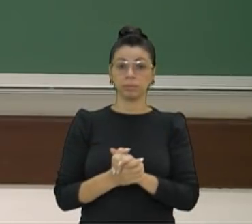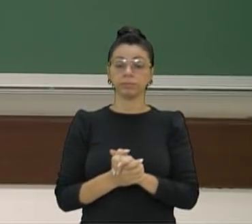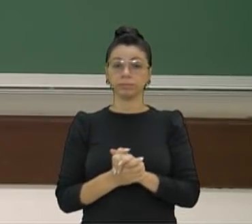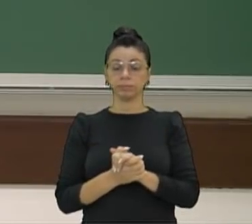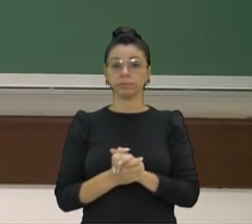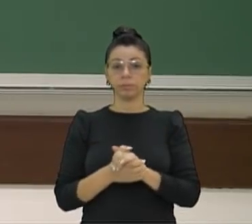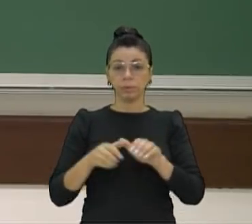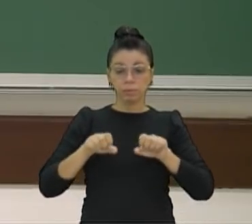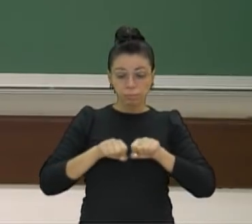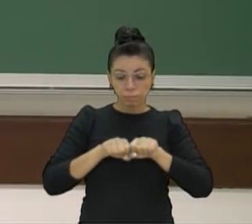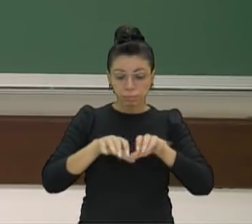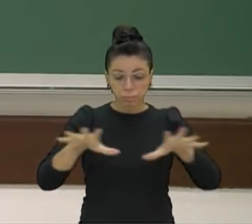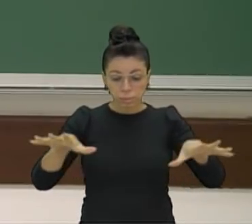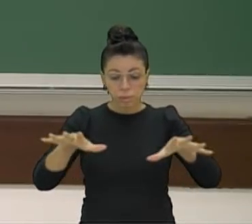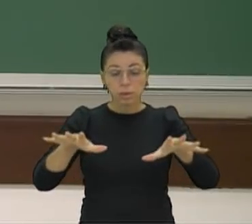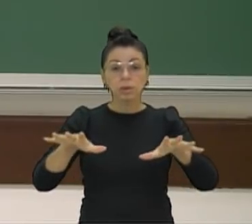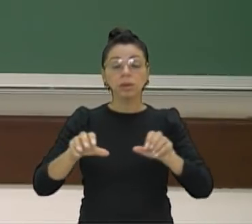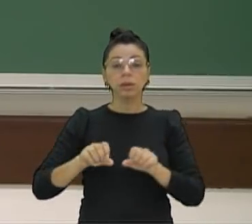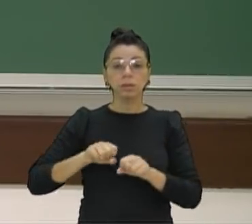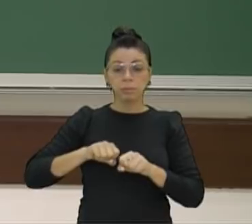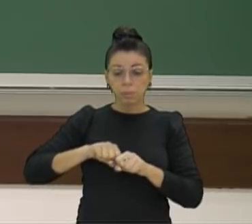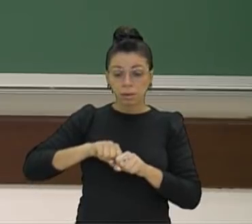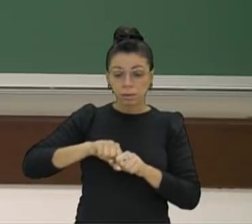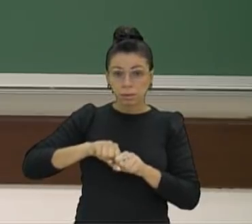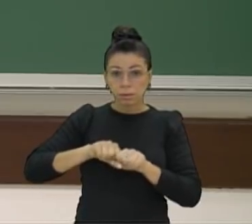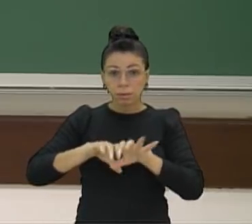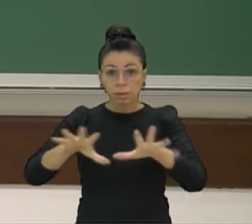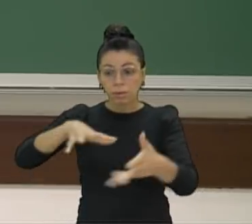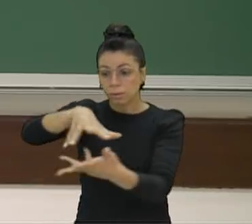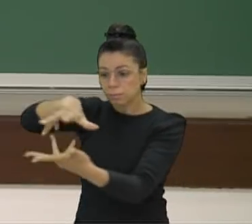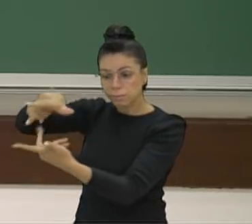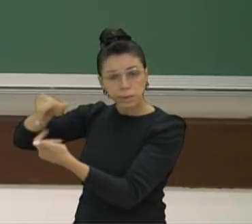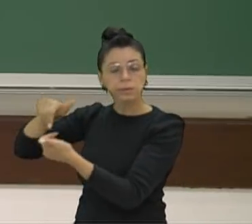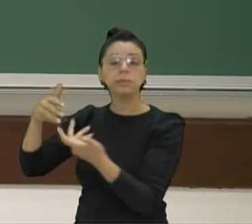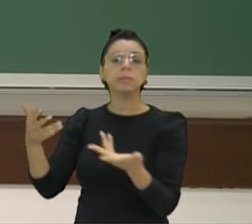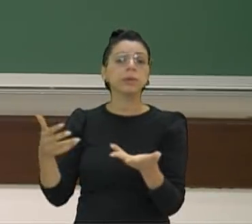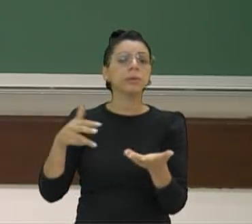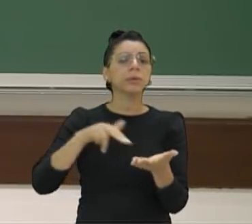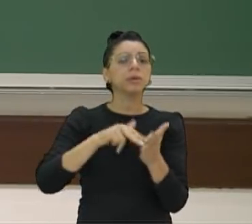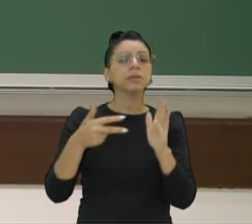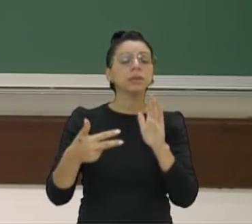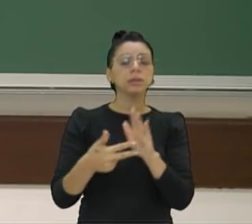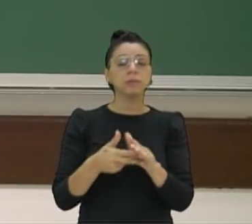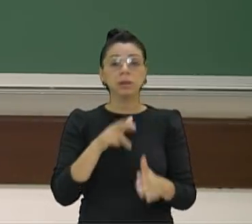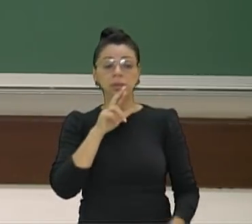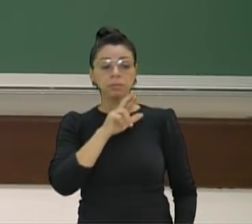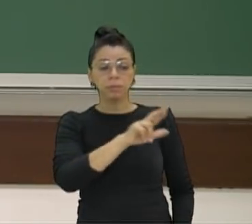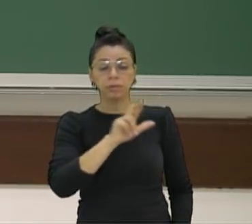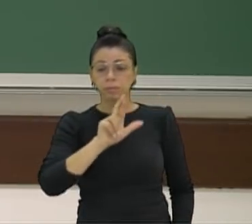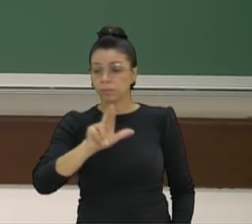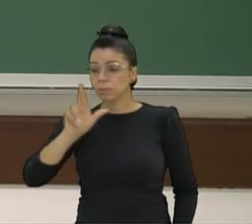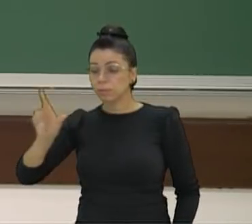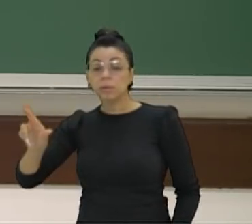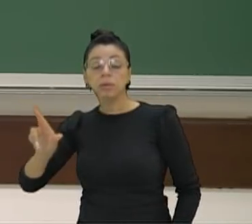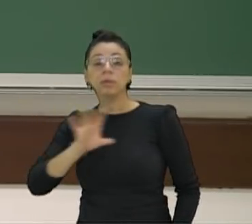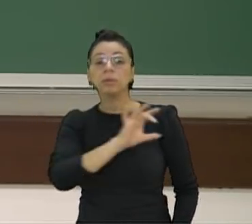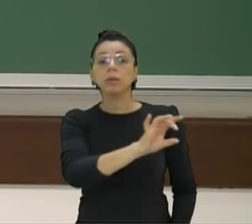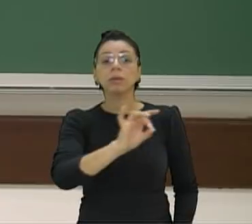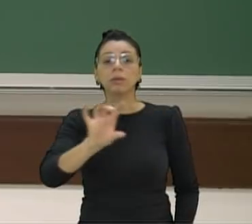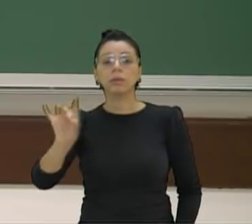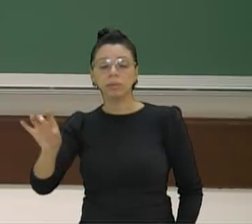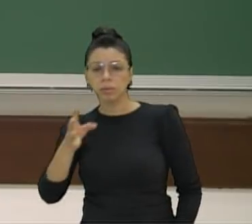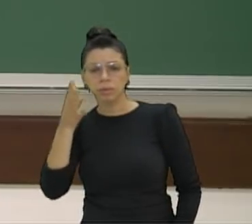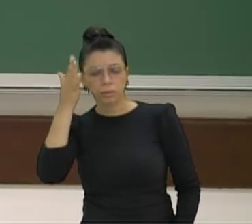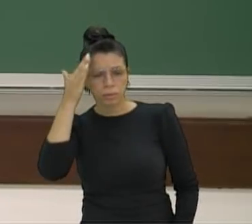epidemia e de uma pandemia? Você saberia responder? Escreve aí, do jeito que você sabe